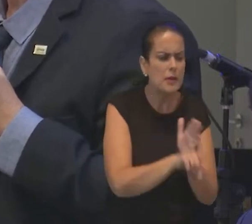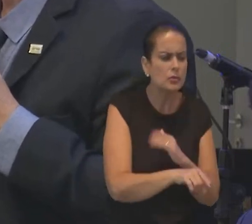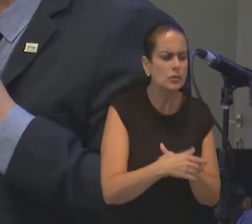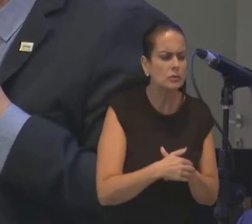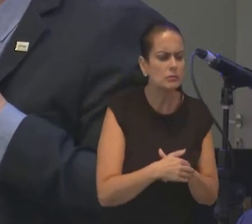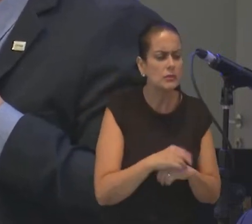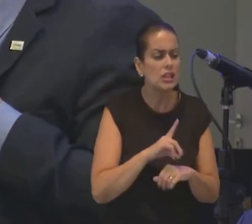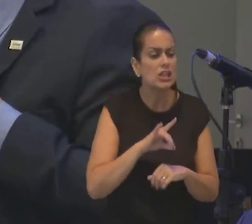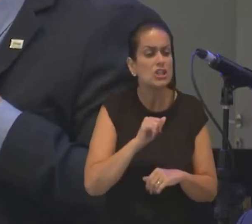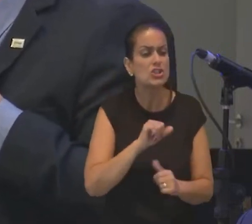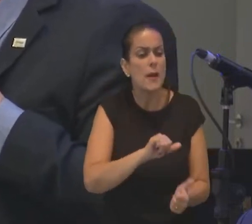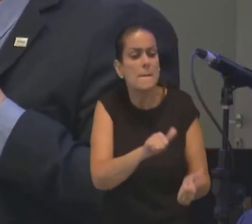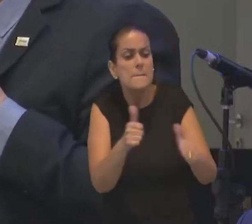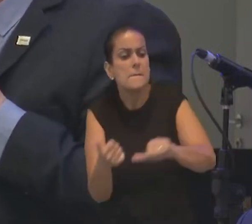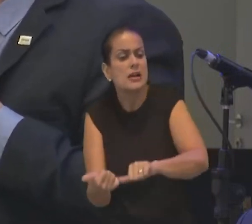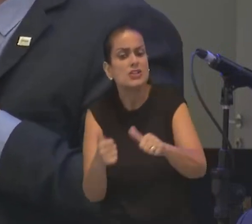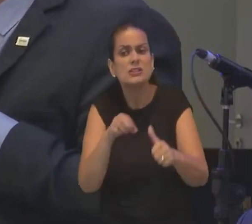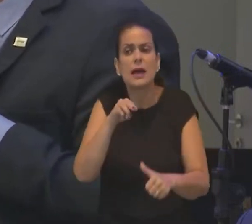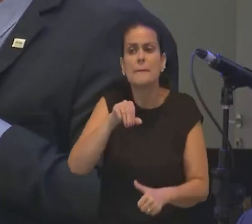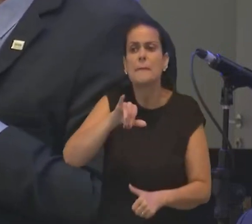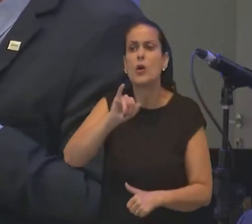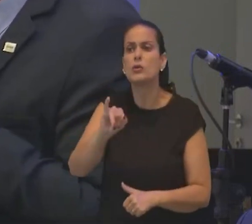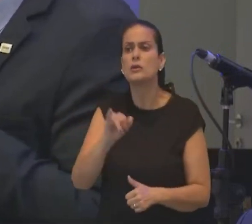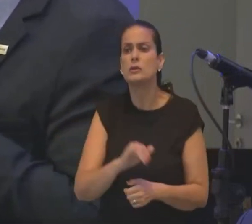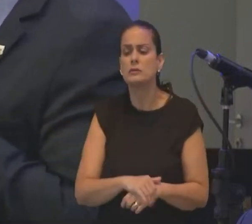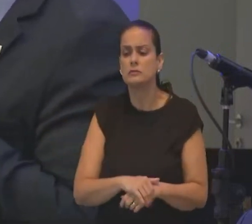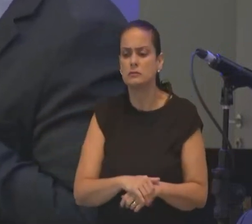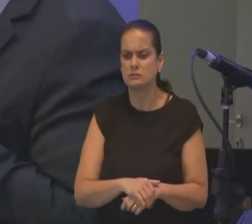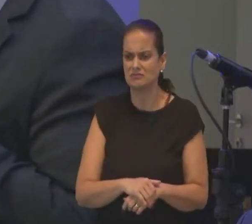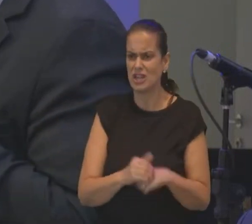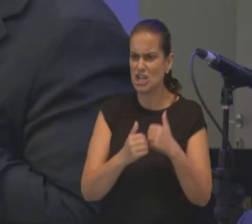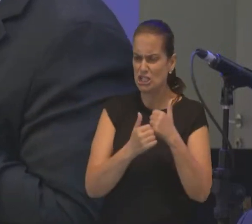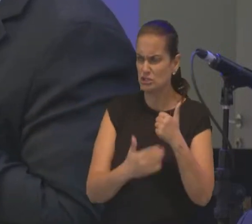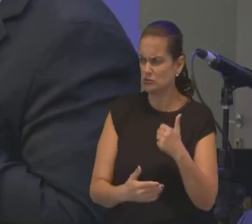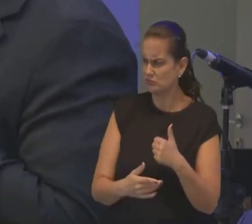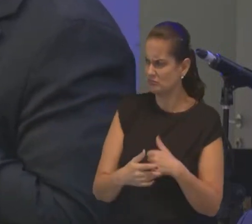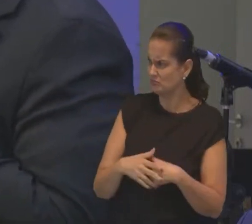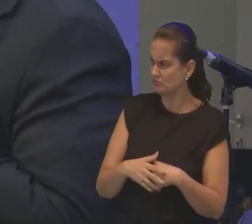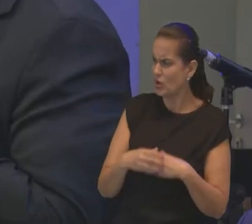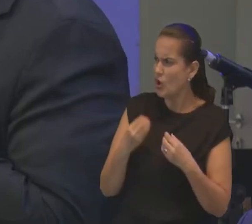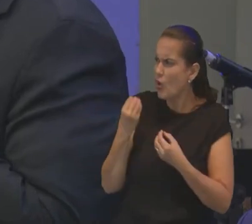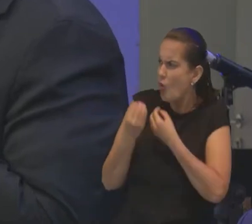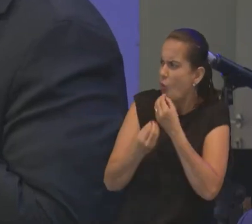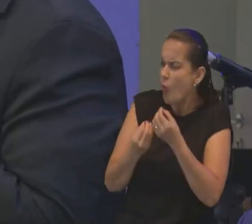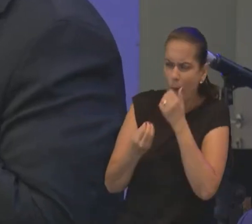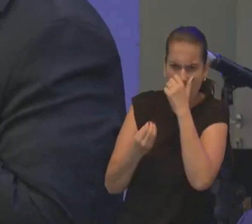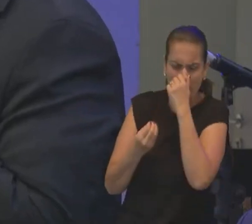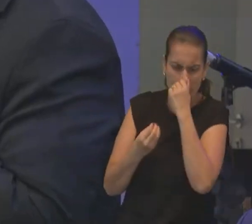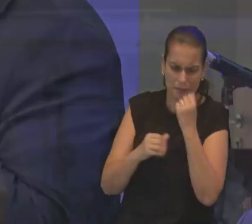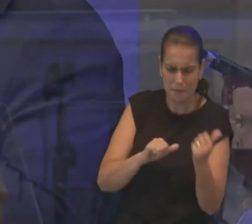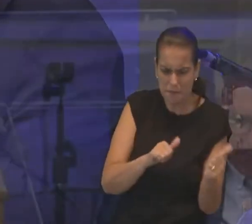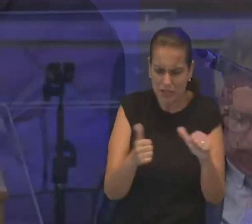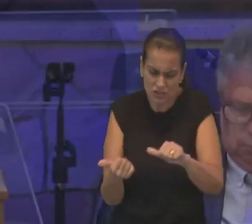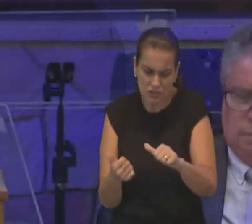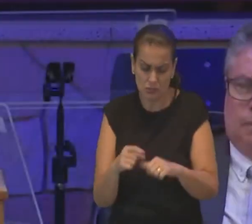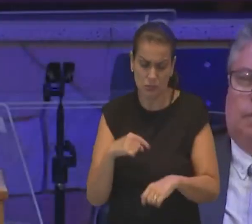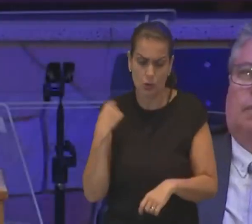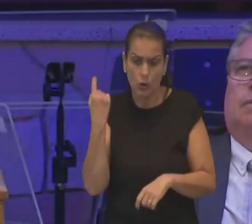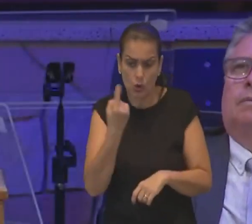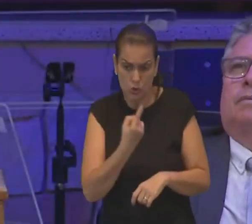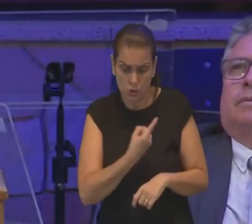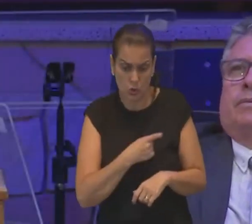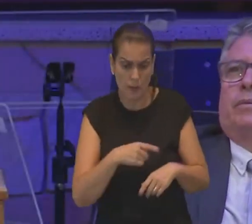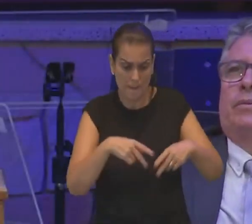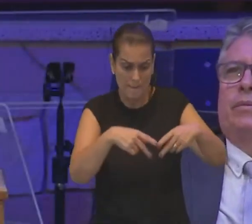vai batizar Mauri? E o diretor perguntou, eu disse: mas como é que é esse batismo? Eu disse: não, a gente leva